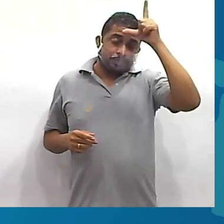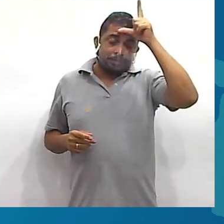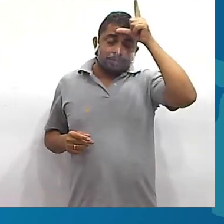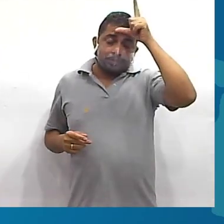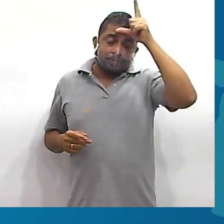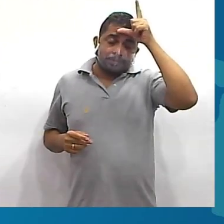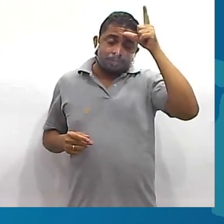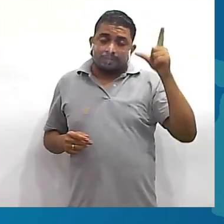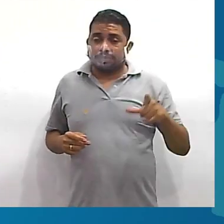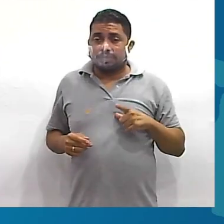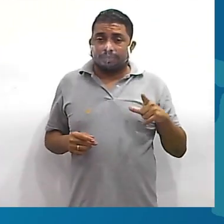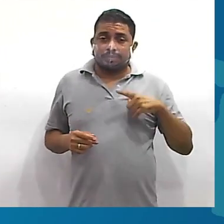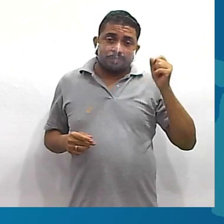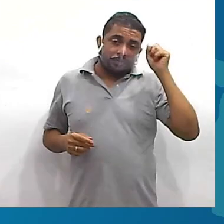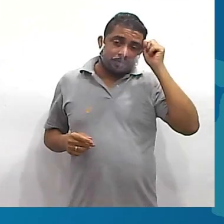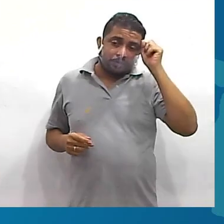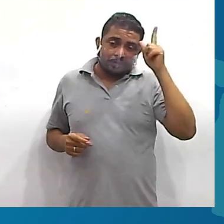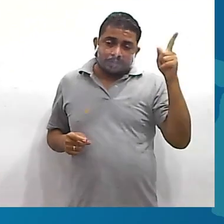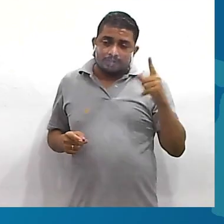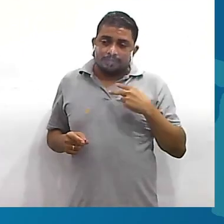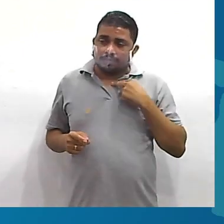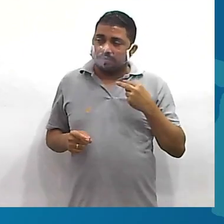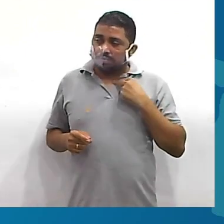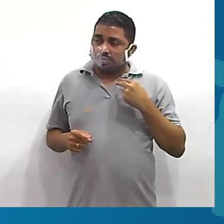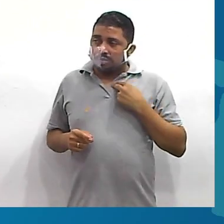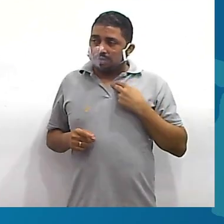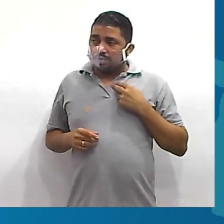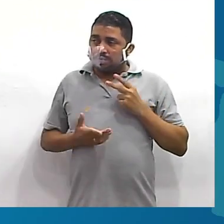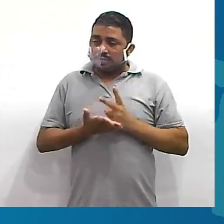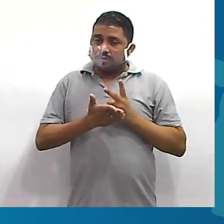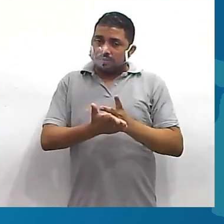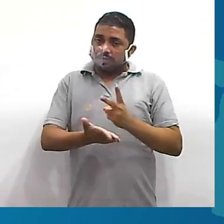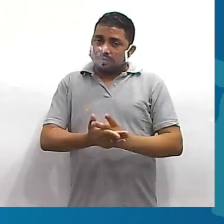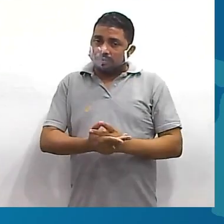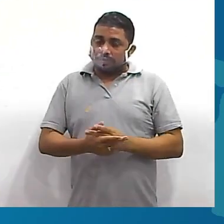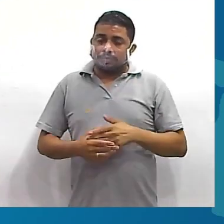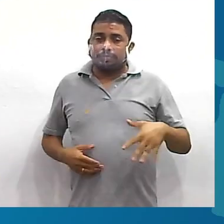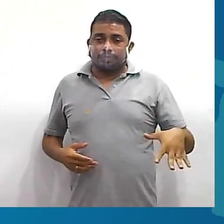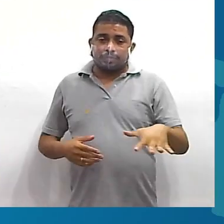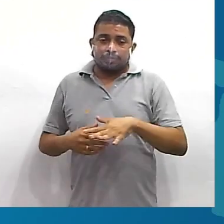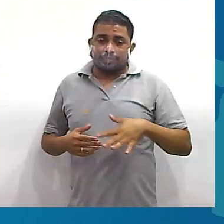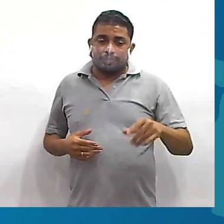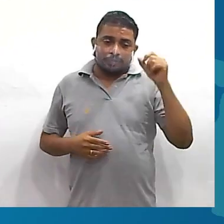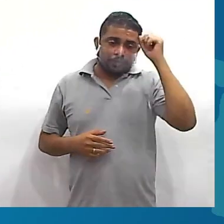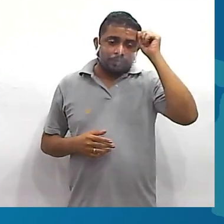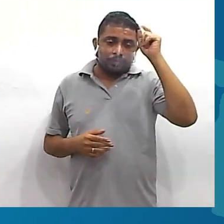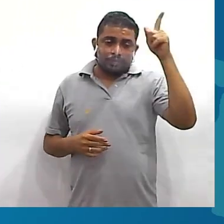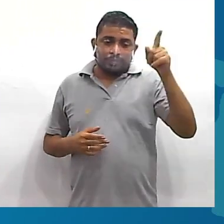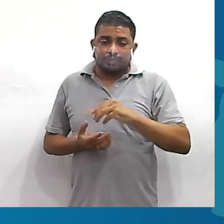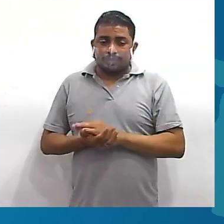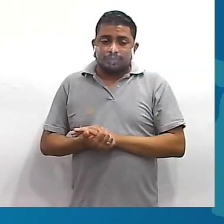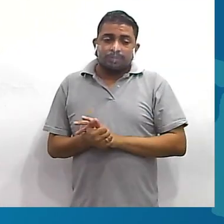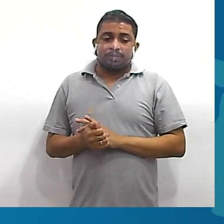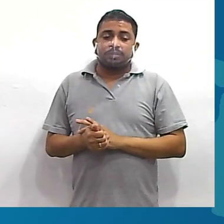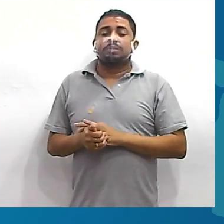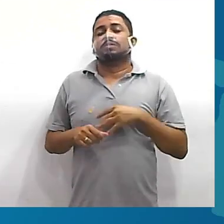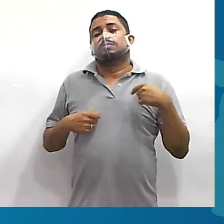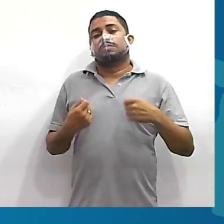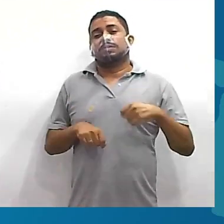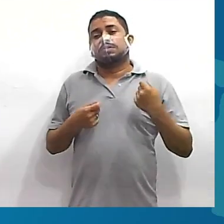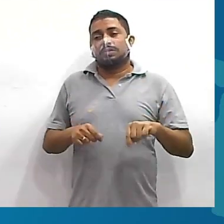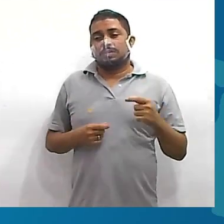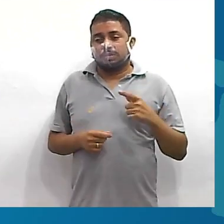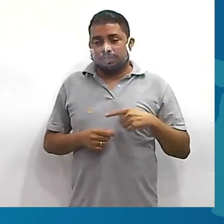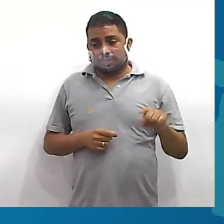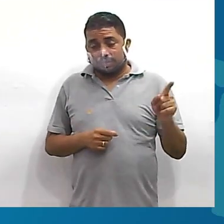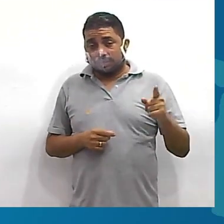que é eu ter a ideia, mas eu não posso permanecer no campo das ideias, né? No campo abstrato. Eu tenho que sair desse campo